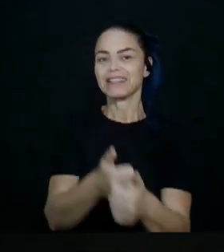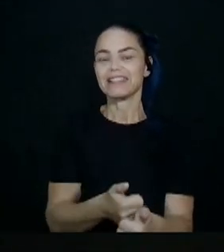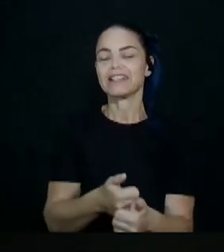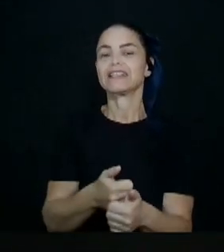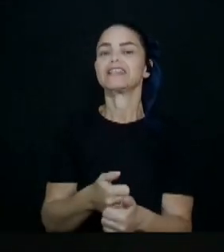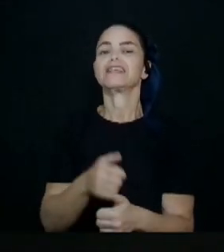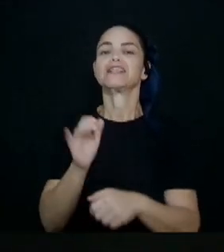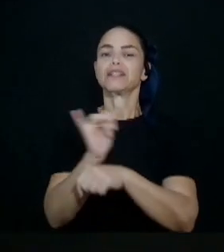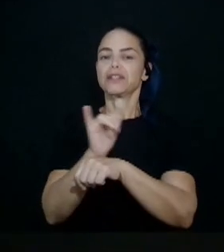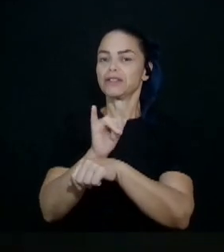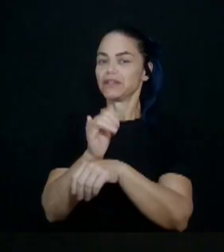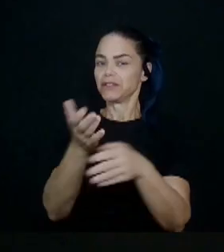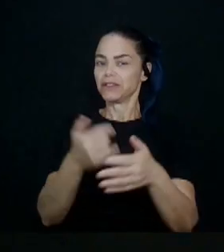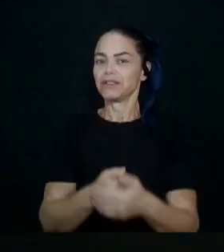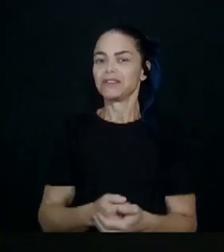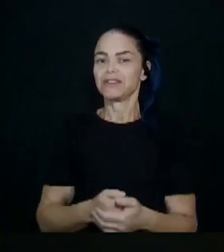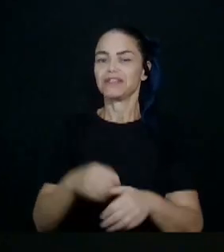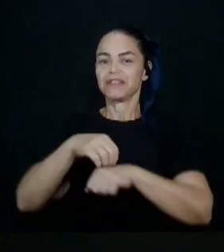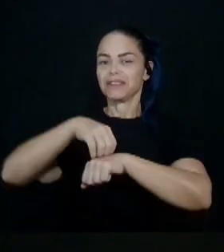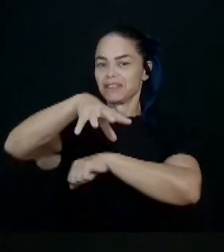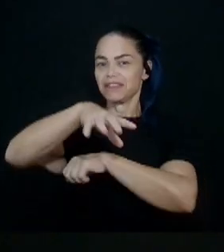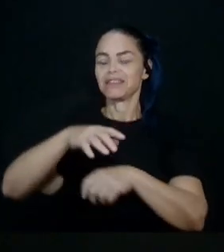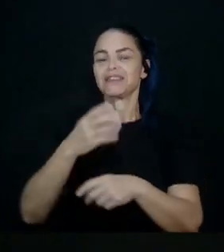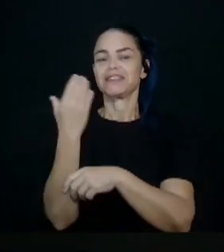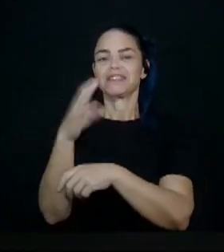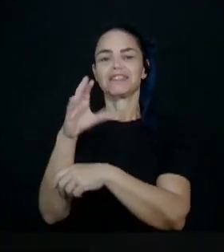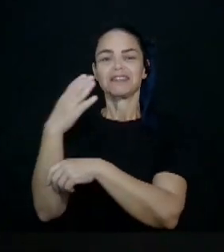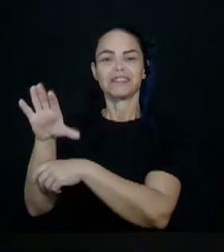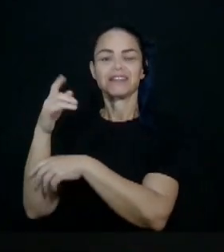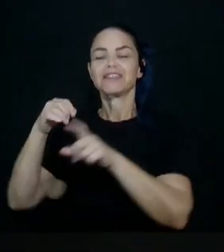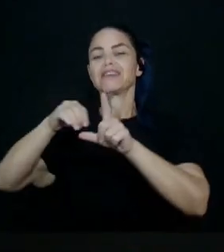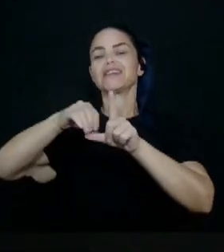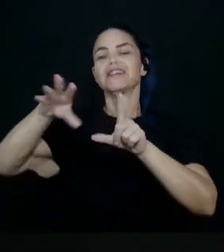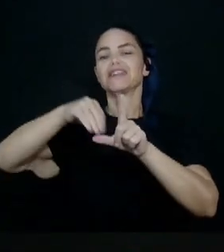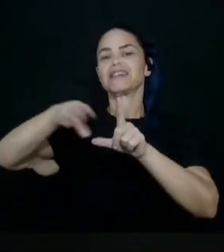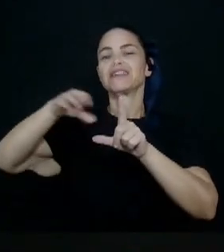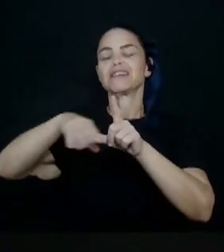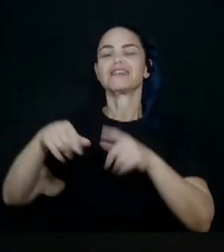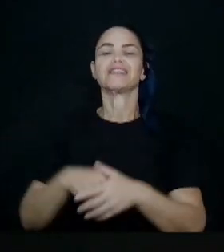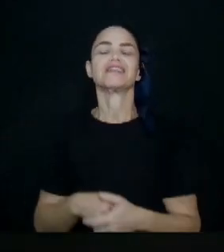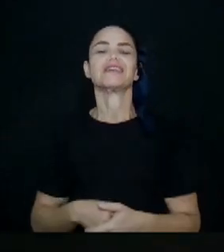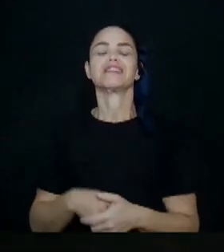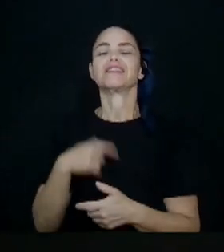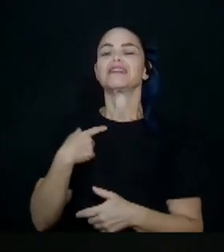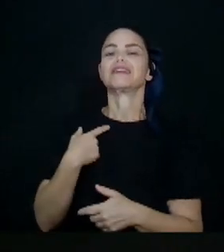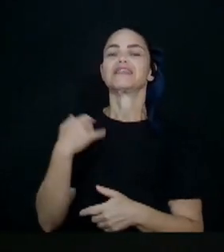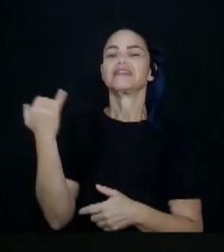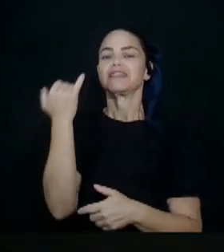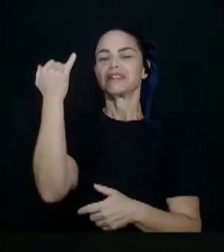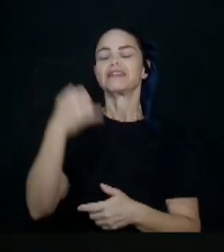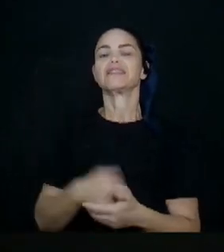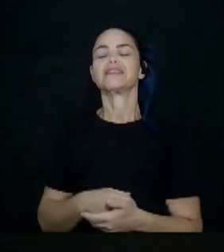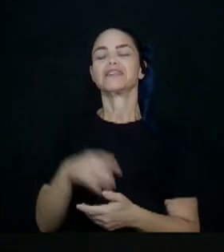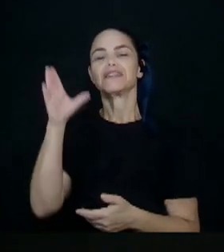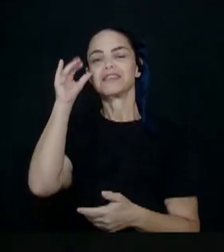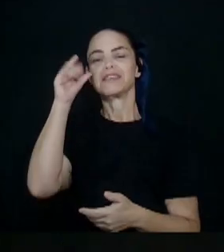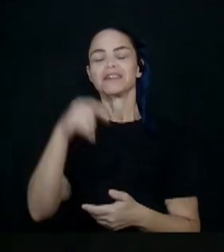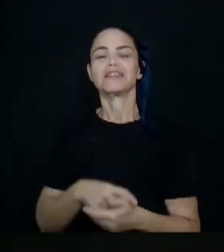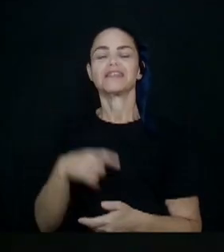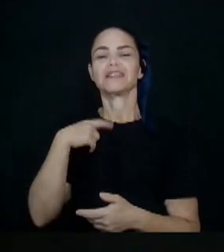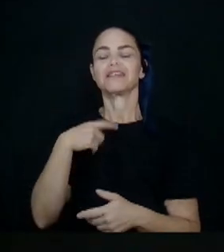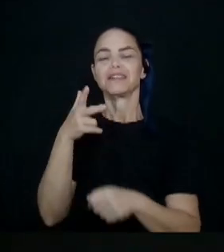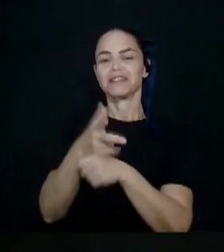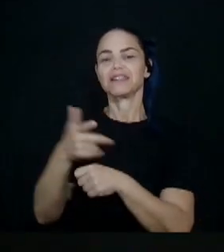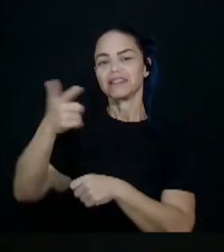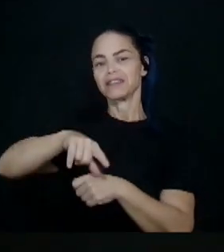YouTube. Compartilha, tá? Com as pessoas que você tem aí à sua volta, um tema bem interessante, bem importante. Amanhã tem Estúdio Câmara novamente,